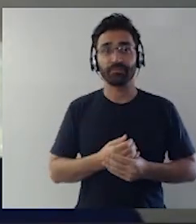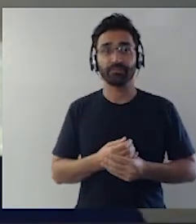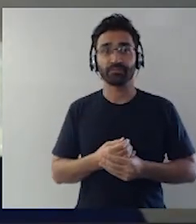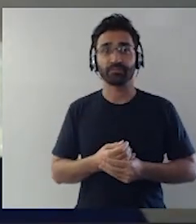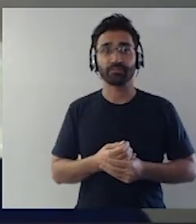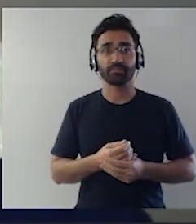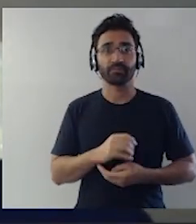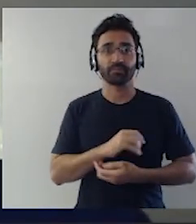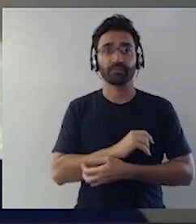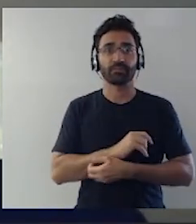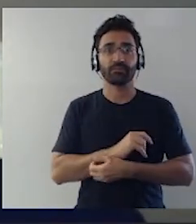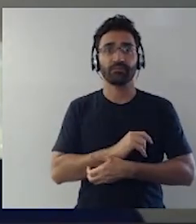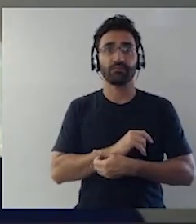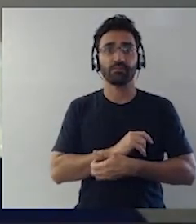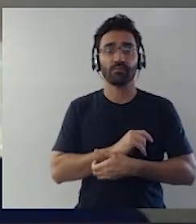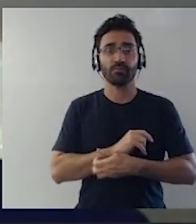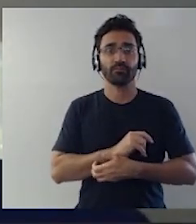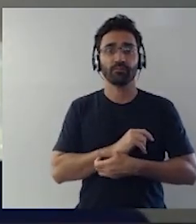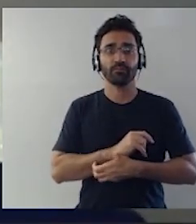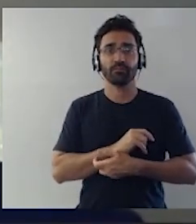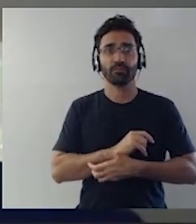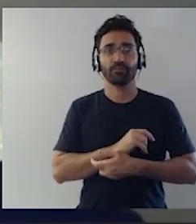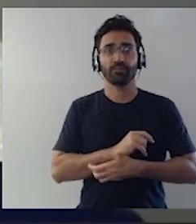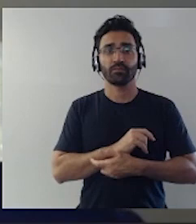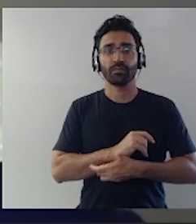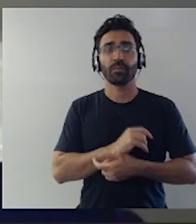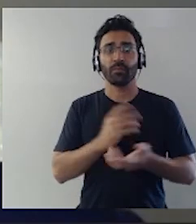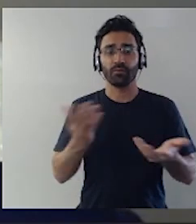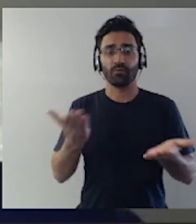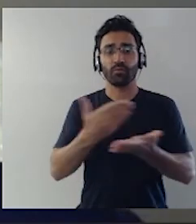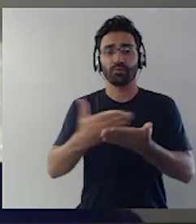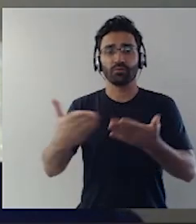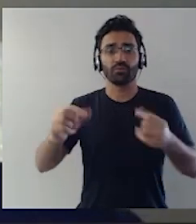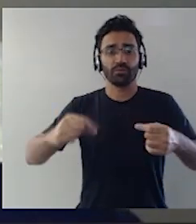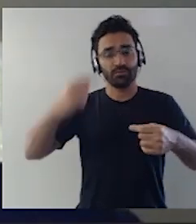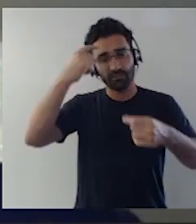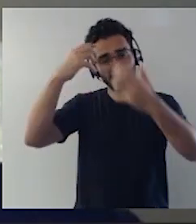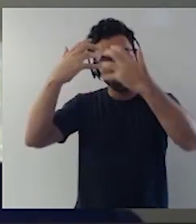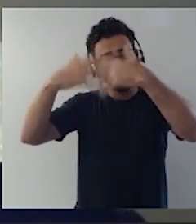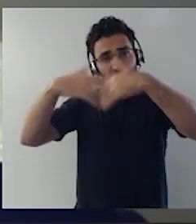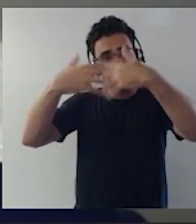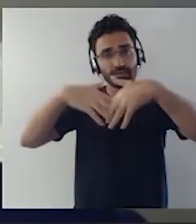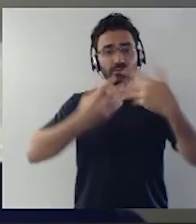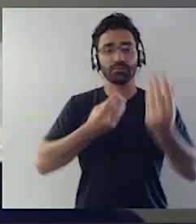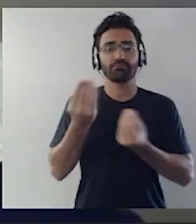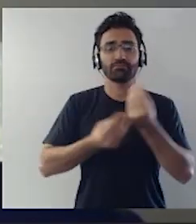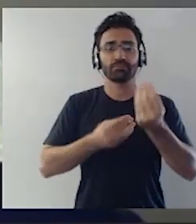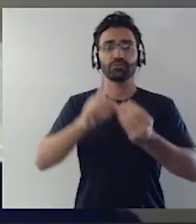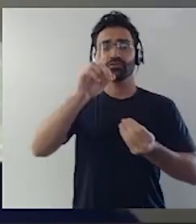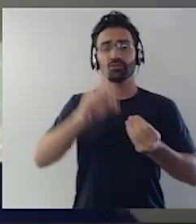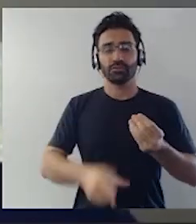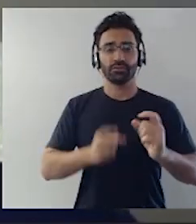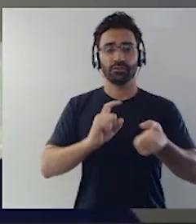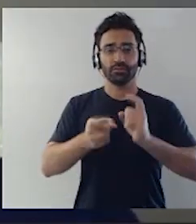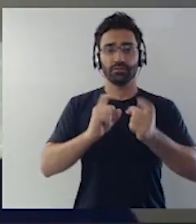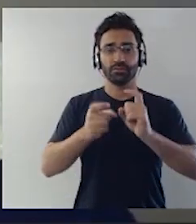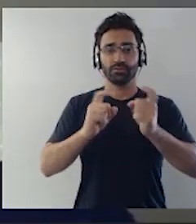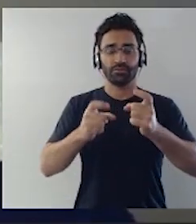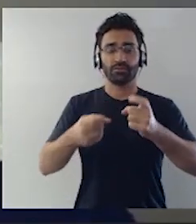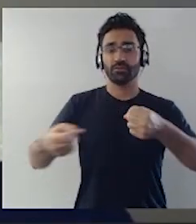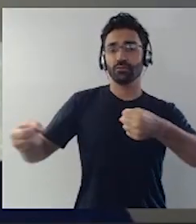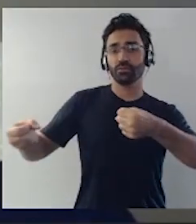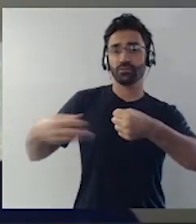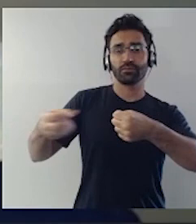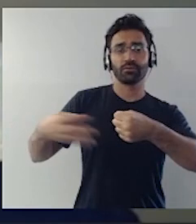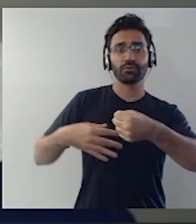suscitou, digamos assim, uma onda de reflexões em torno de uma redefinição do direito administrativo contemporâneo, como se